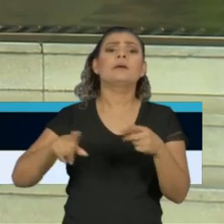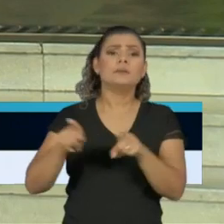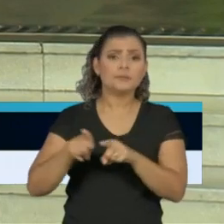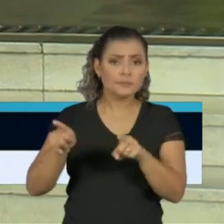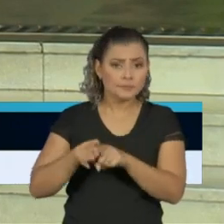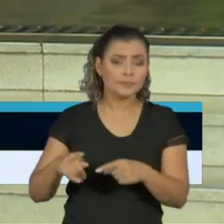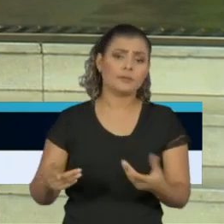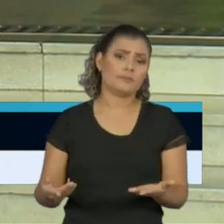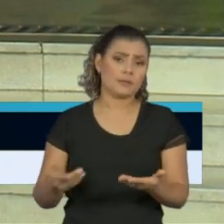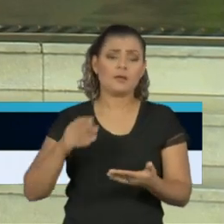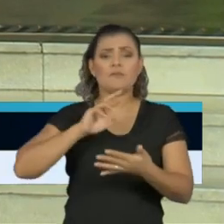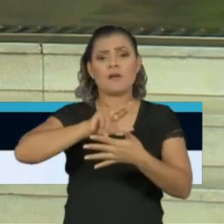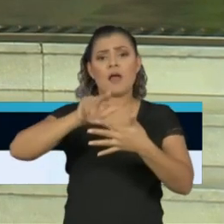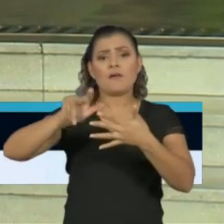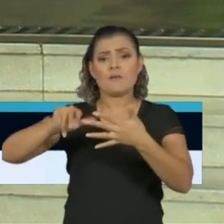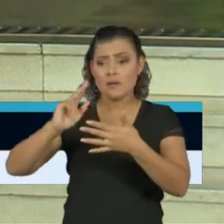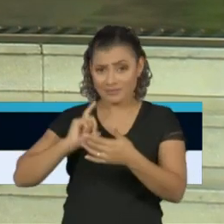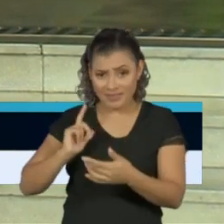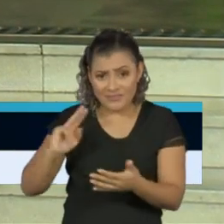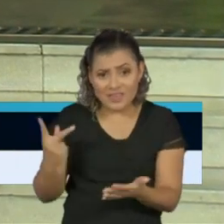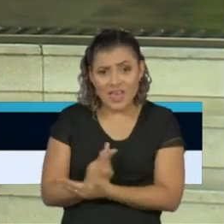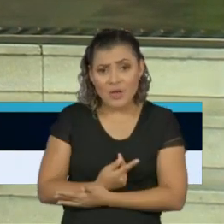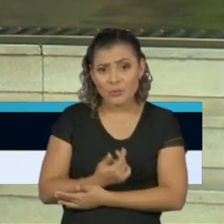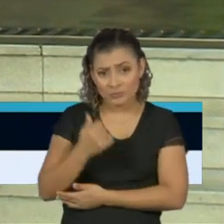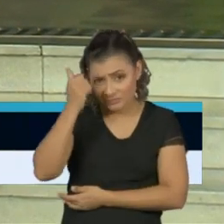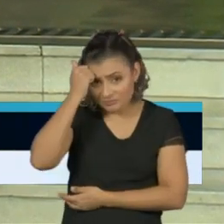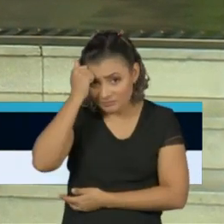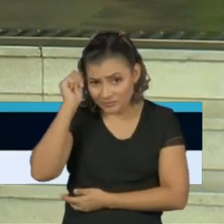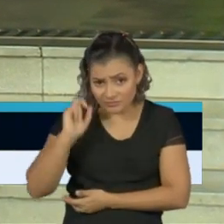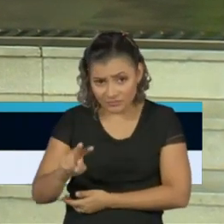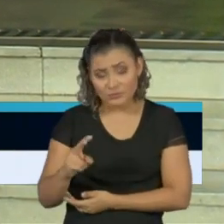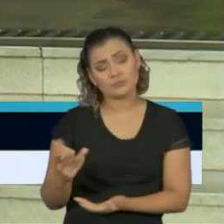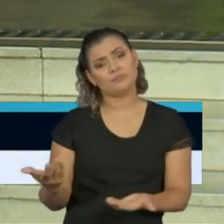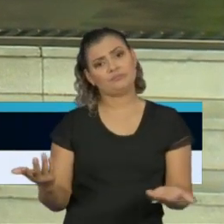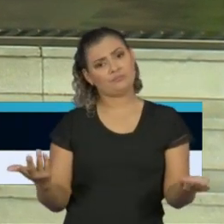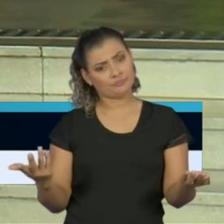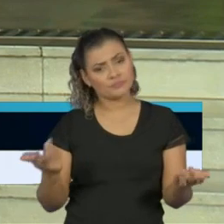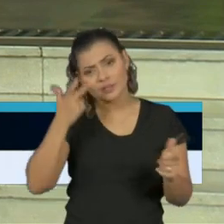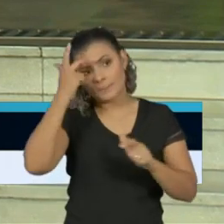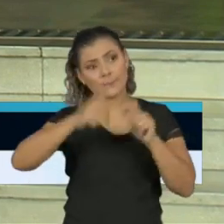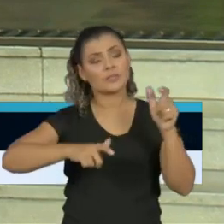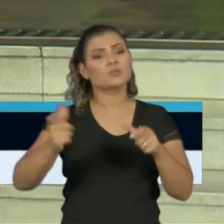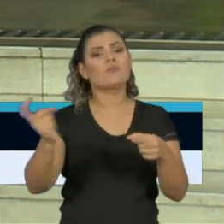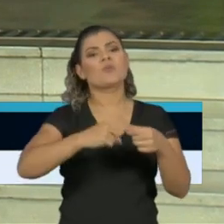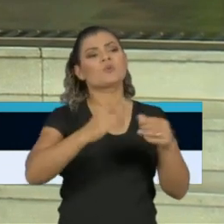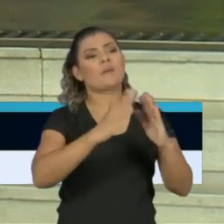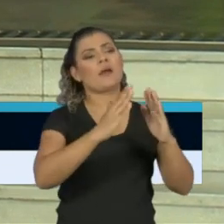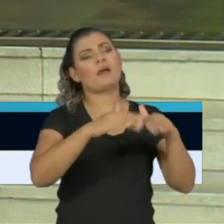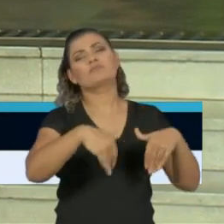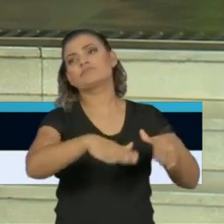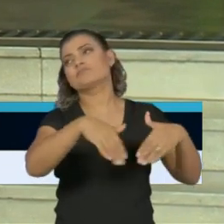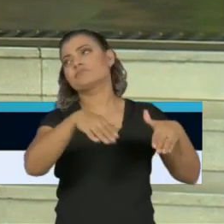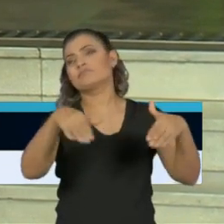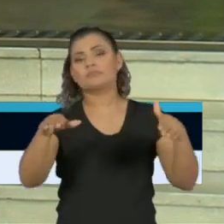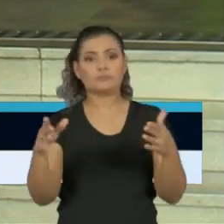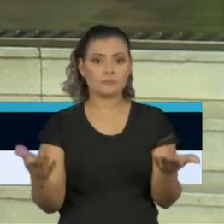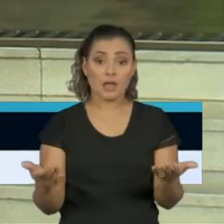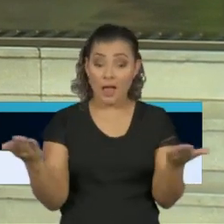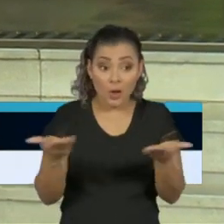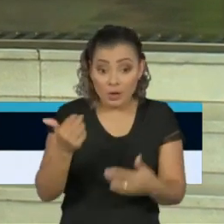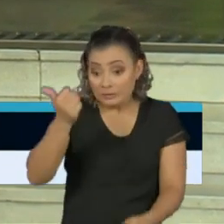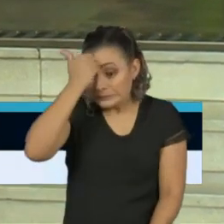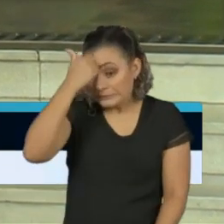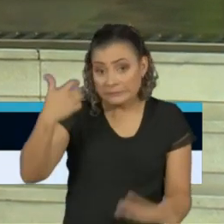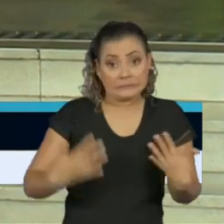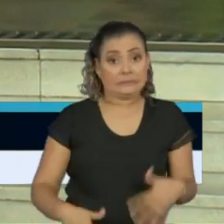etapa, depois de terem cometido o erro de promover que as pessoas devessem sair das suas casas, passaram a fazer a